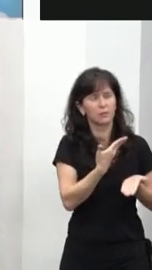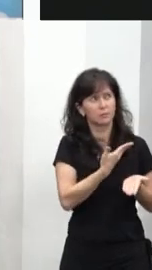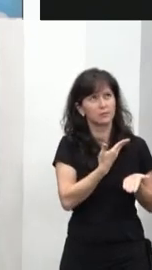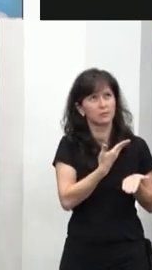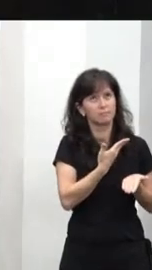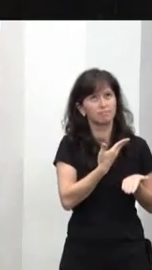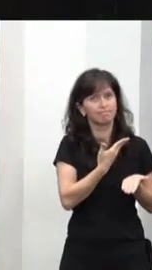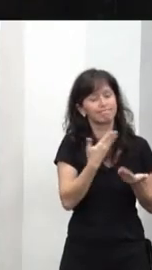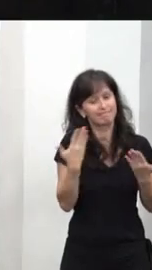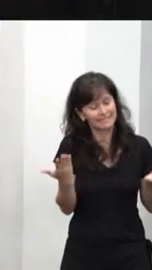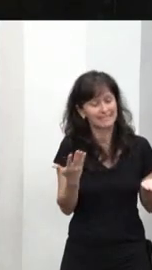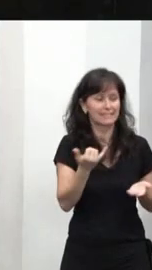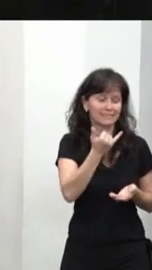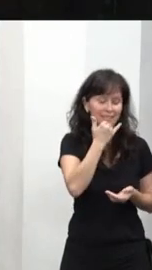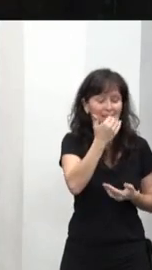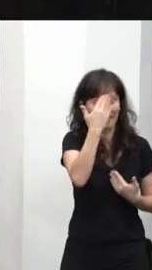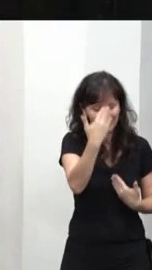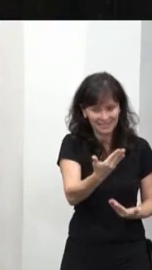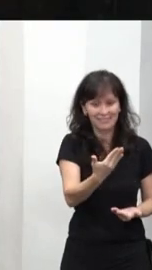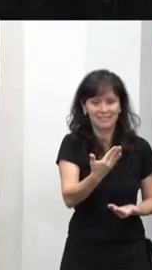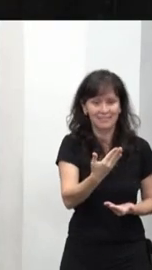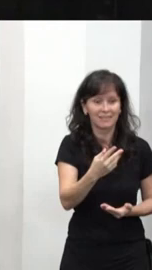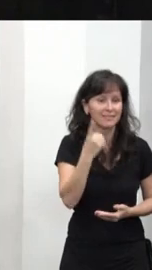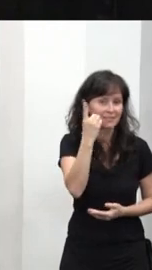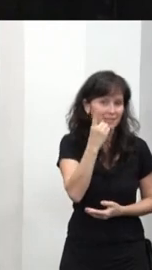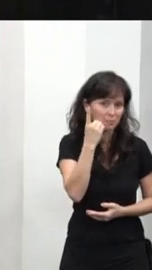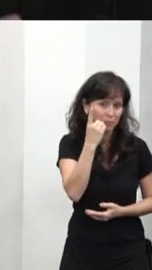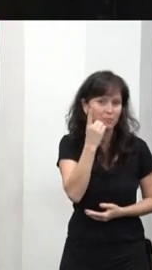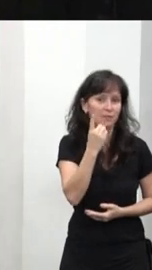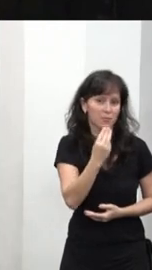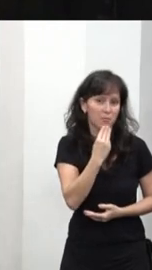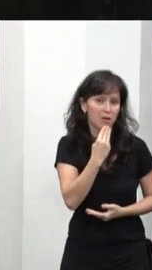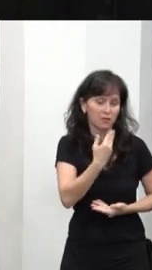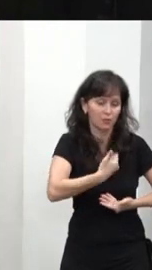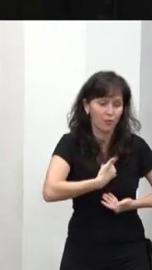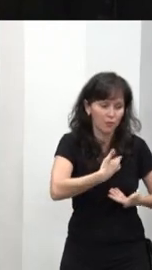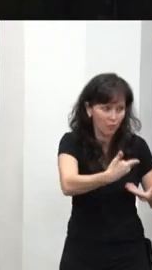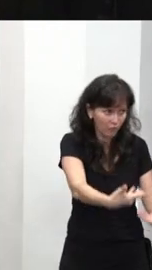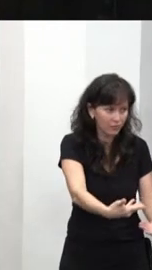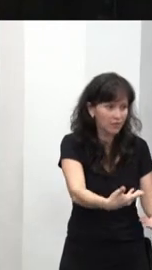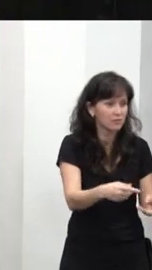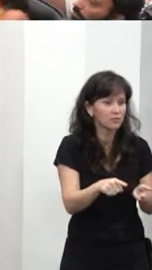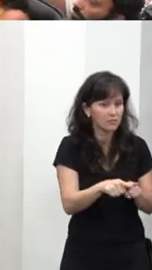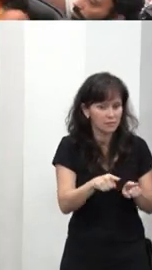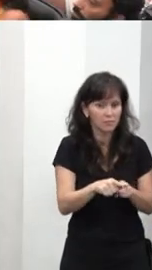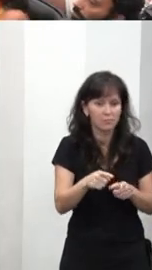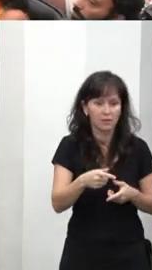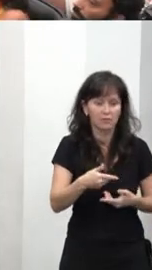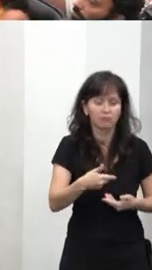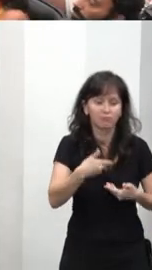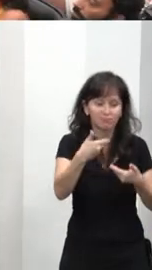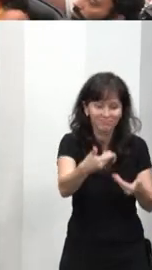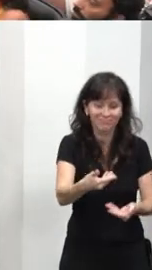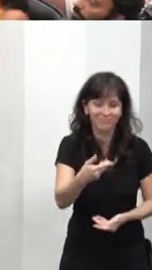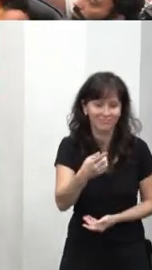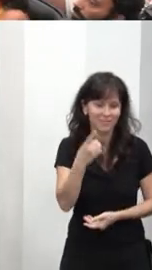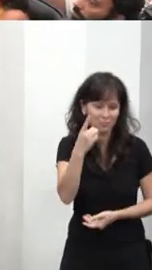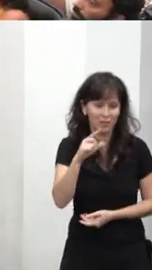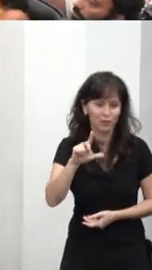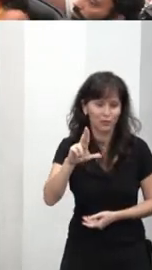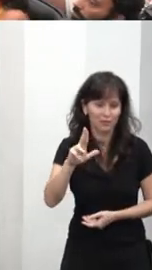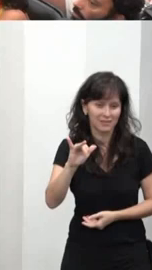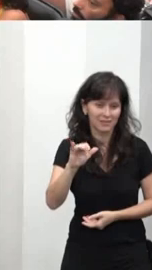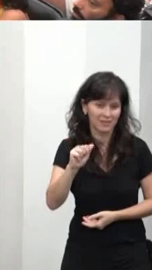Marquito pelo convite né que assim como adaptador Luciene tinha ido no ministério Marquito foi